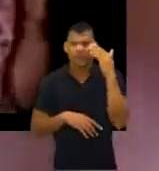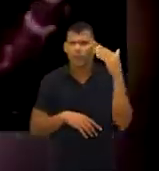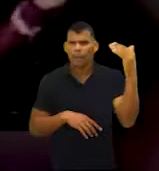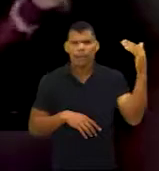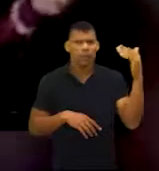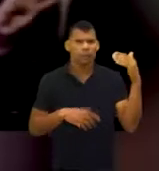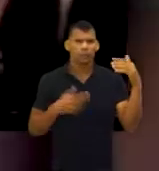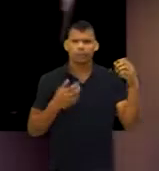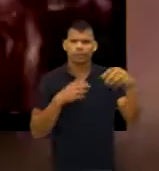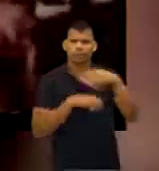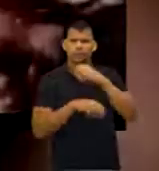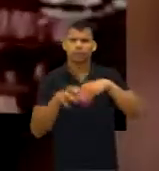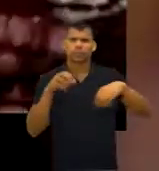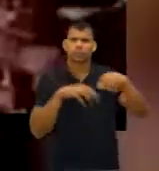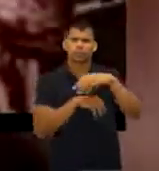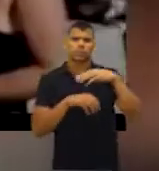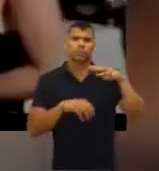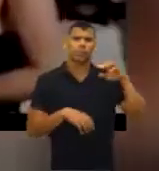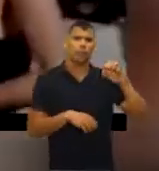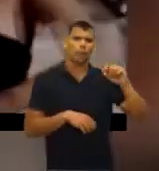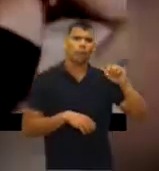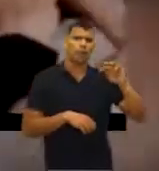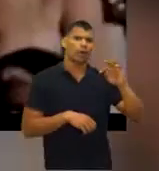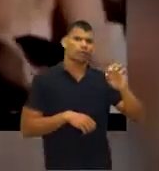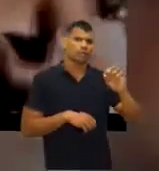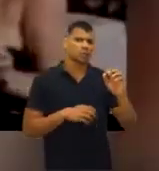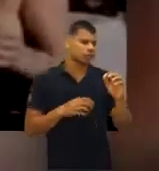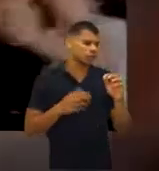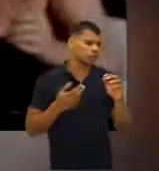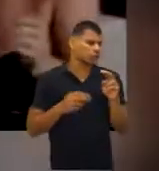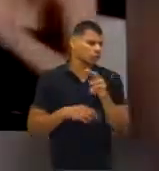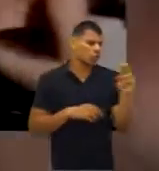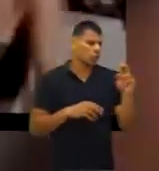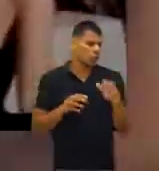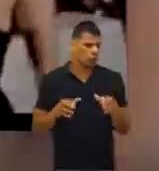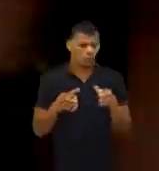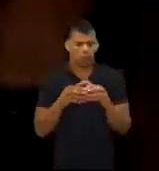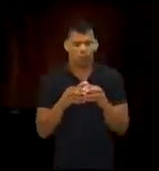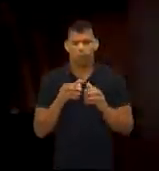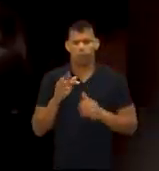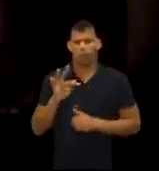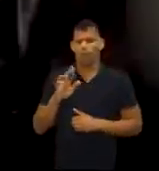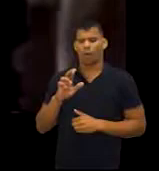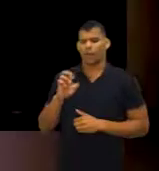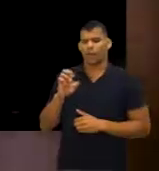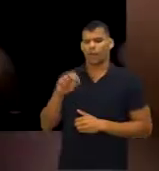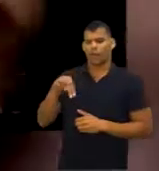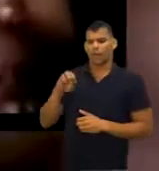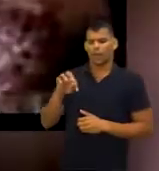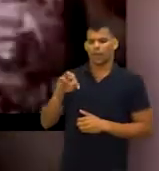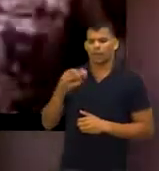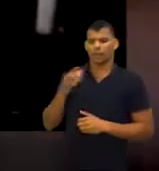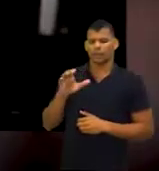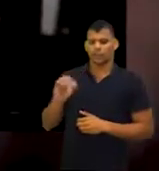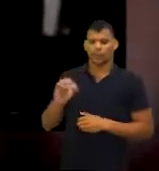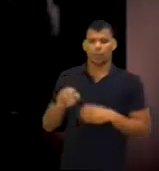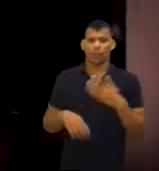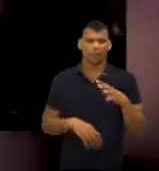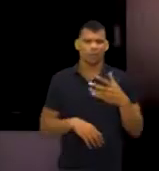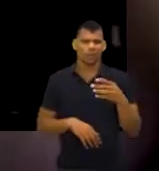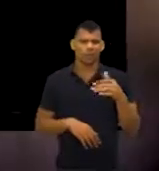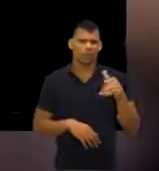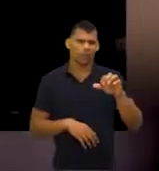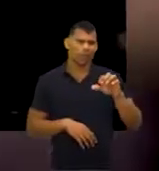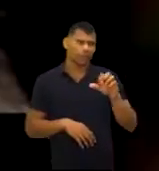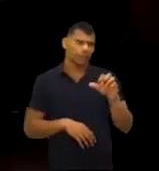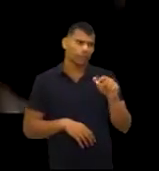lotando, elas viraram as Frenéticas, que foi um grande sucesso em 1978, 79, início da